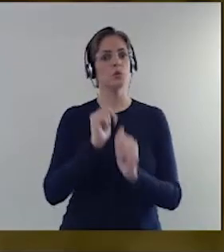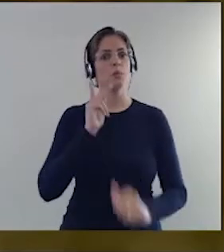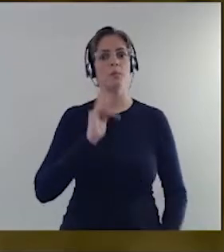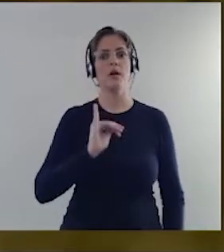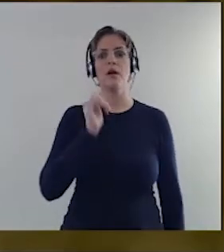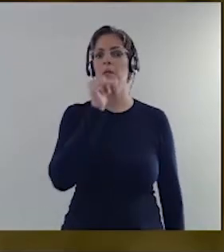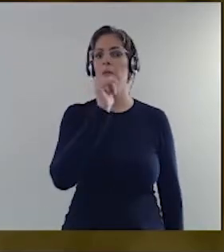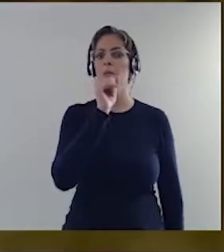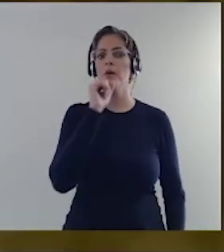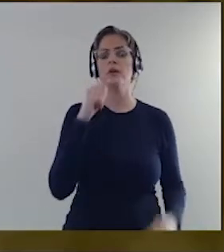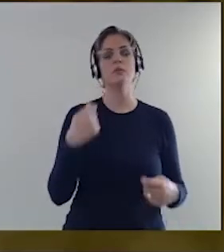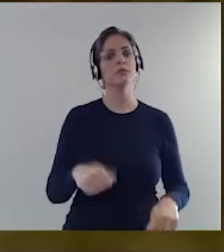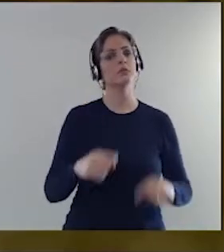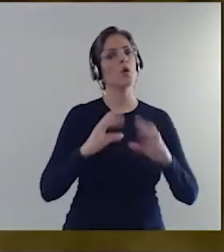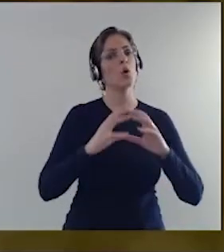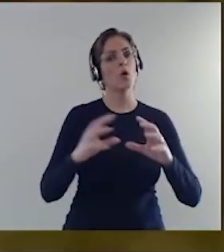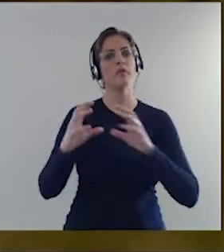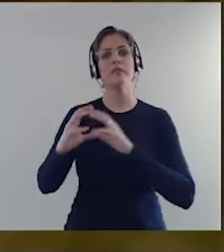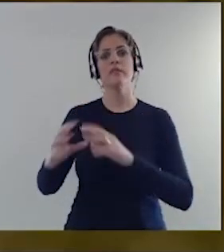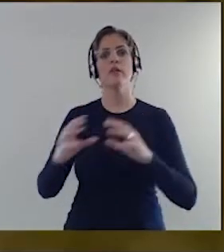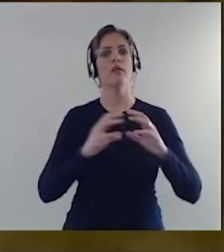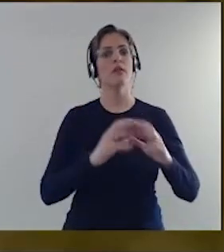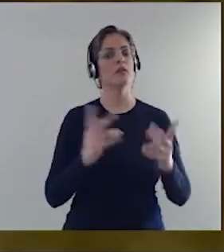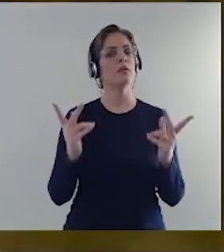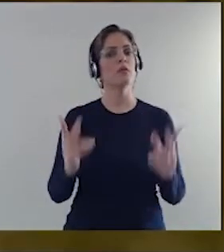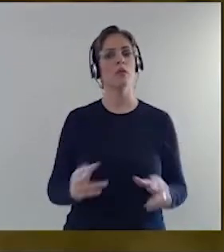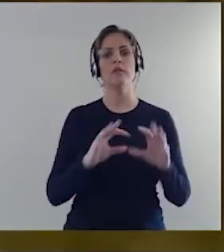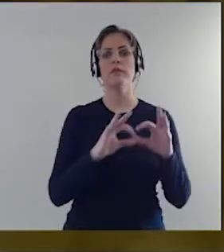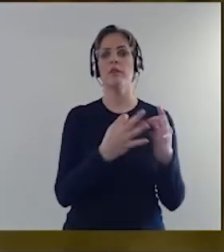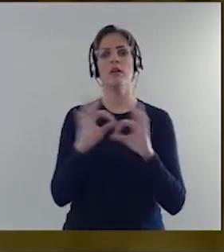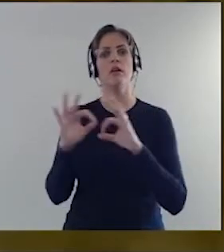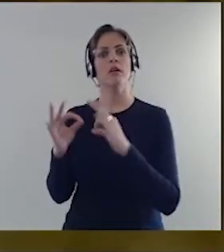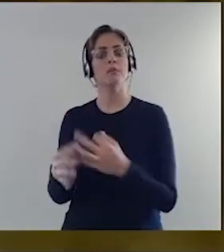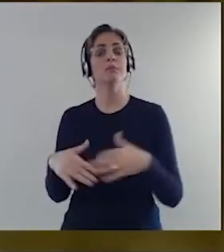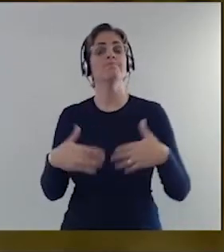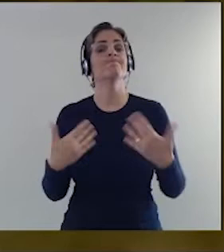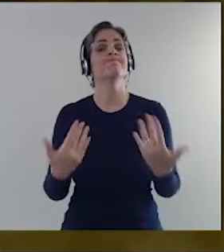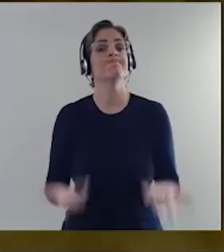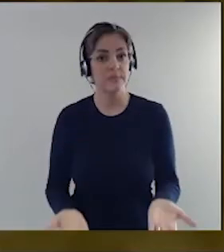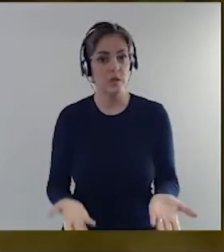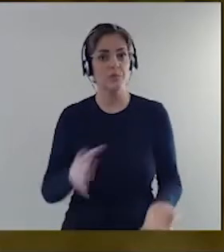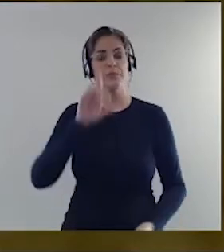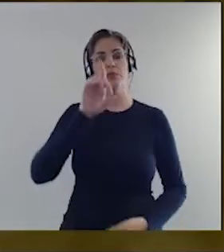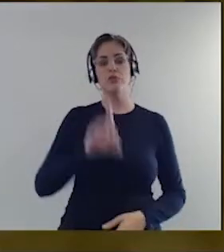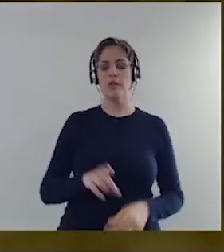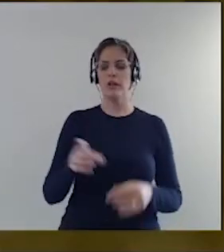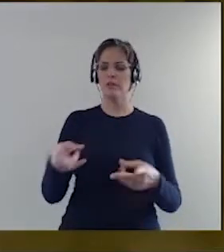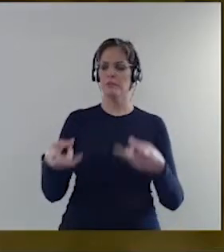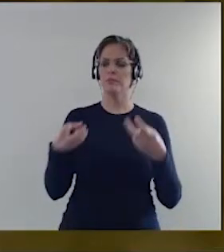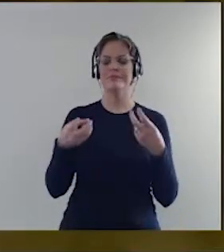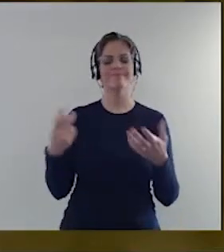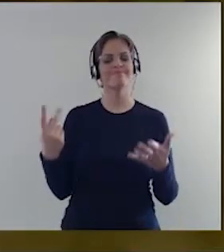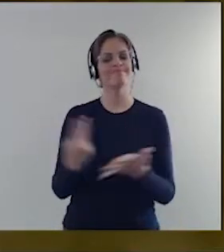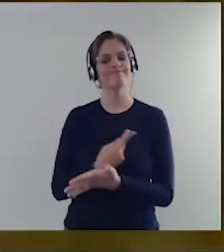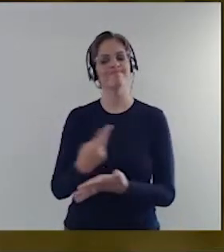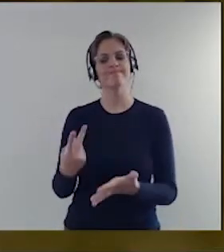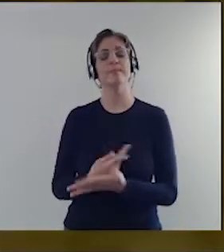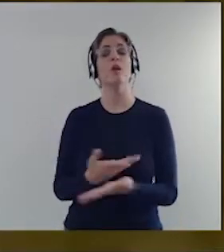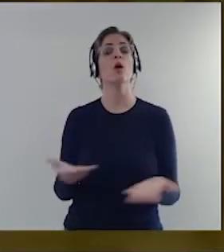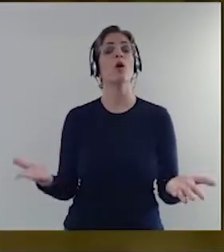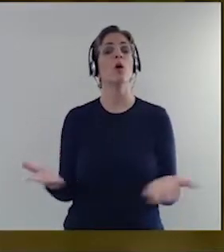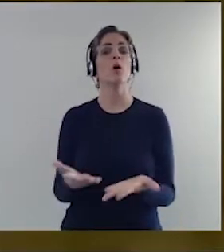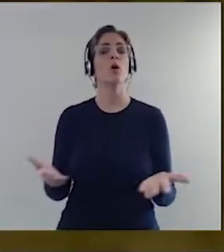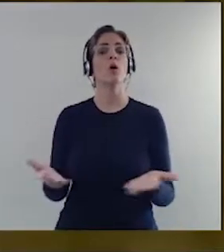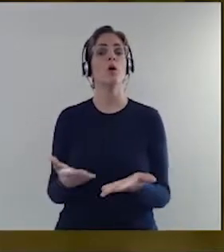com suas respectivas famílias, o direito passou a identificar como inadequadas as condutas hoje denominadas